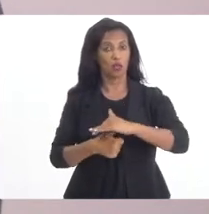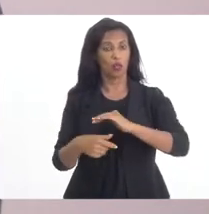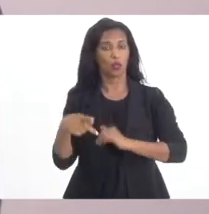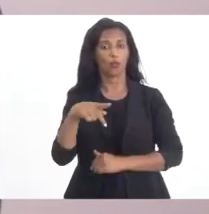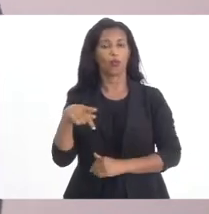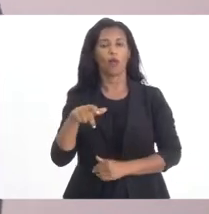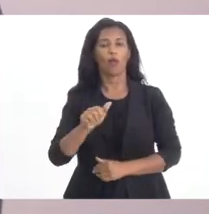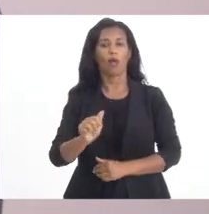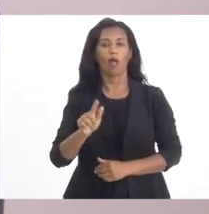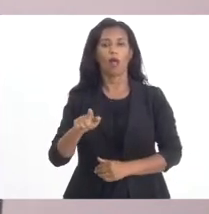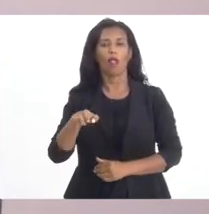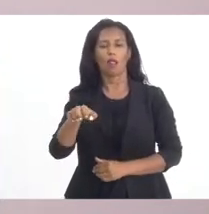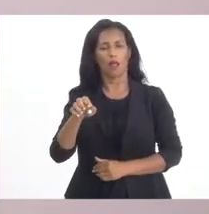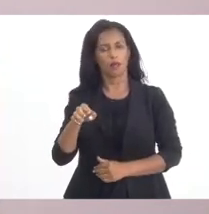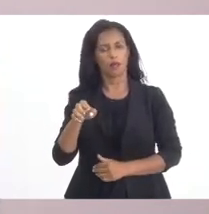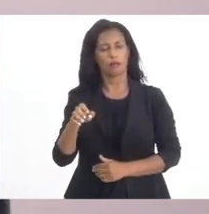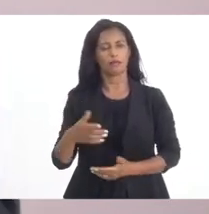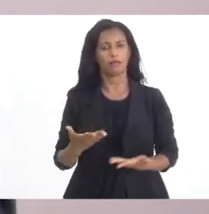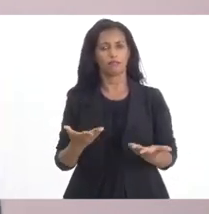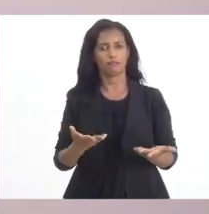professor Alex da Silva Cerqueira.